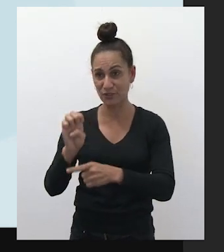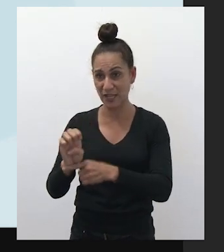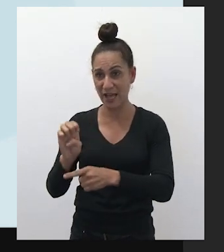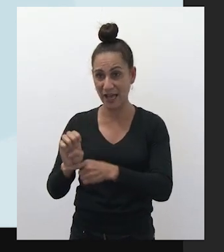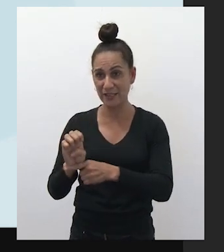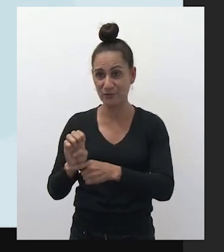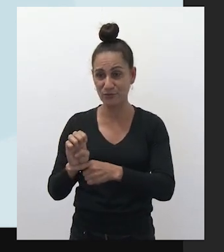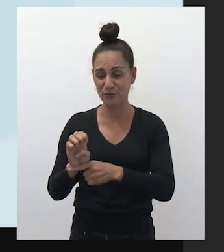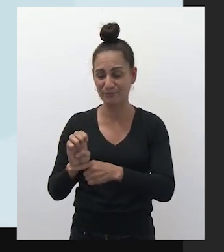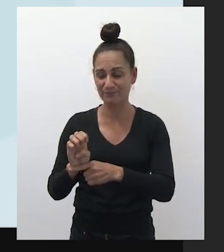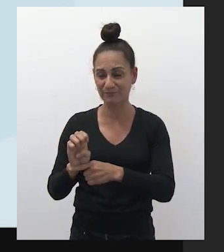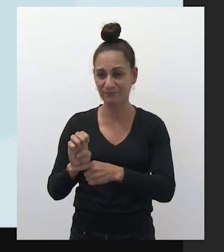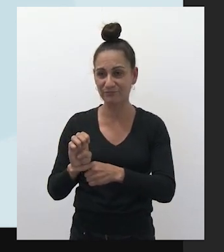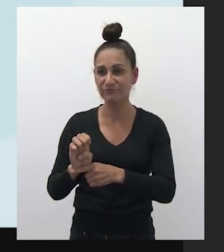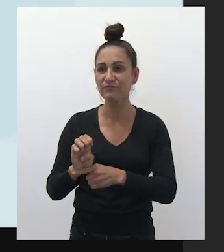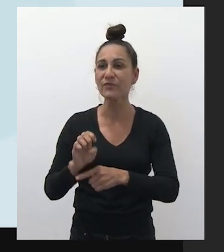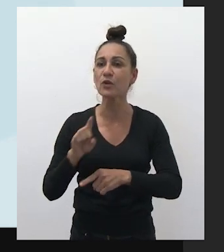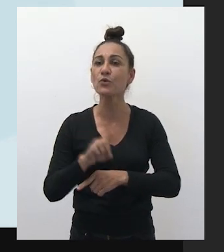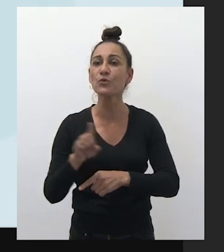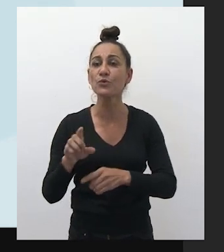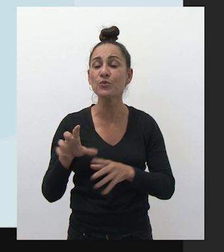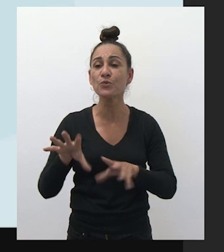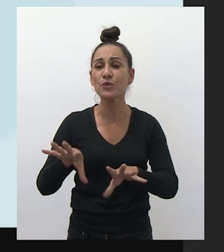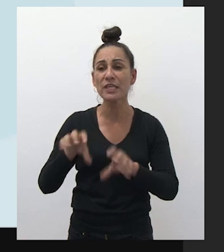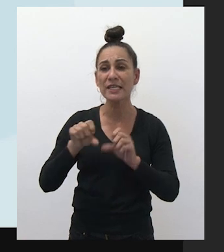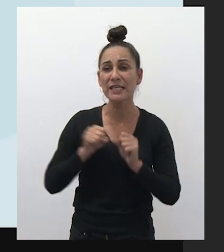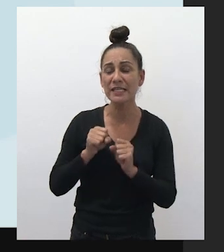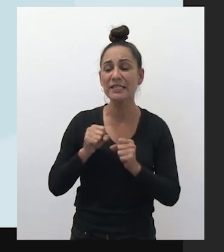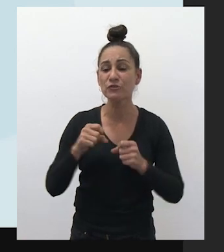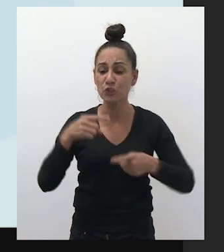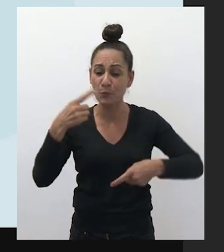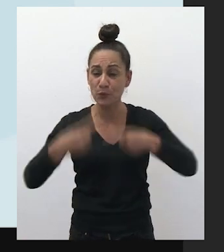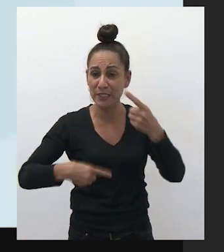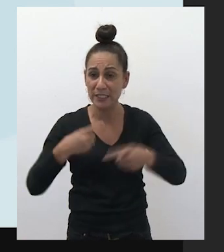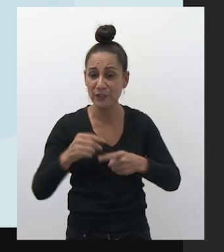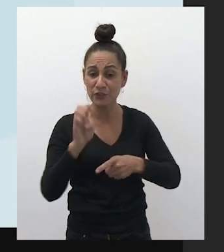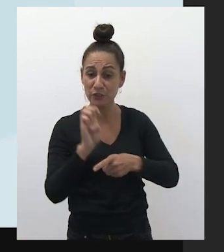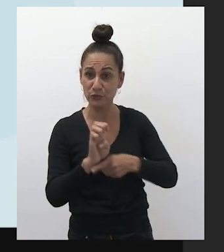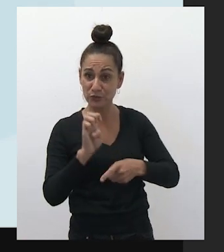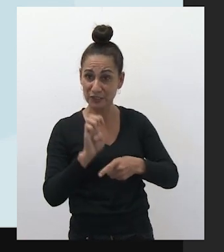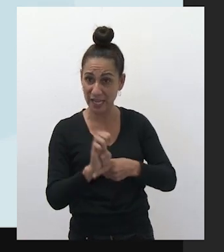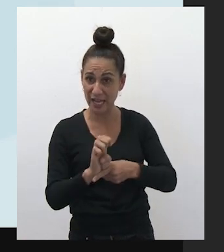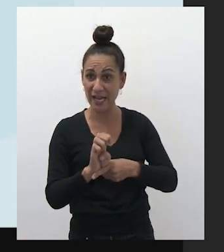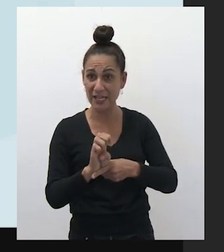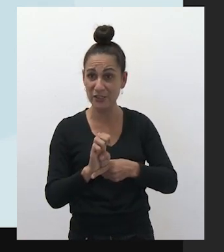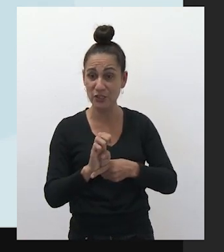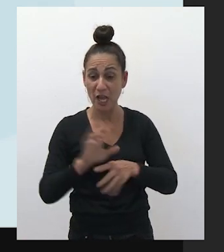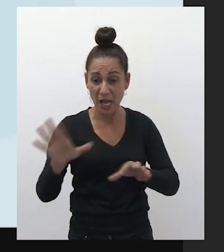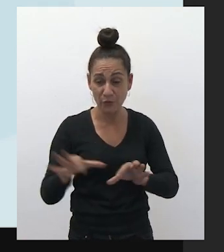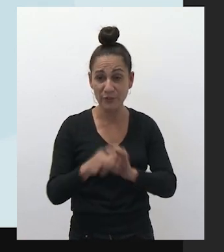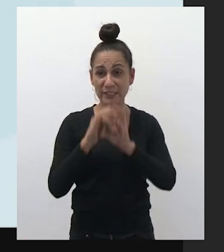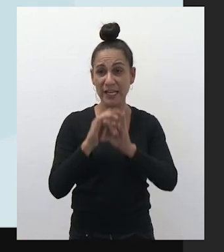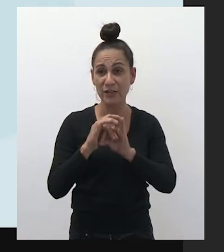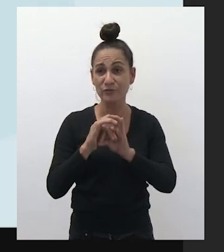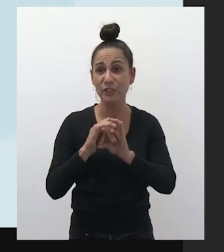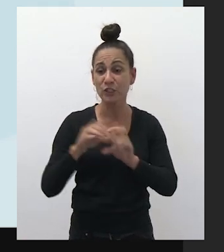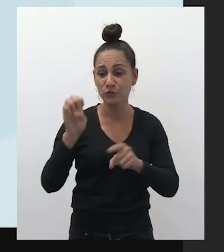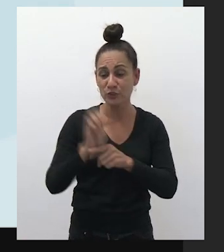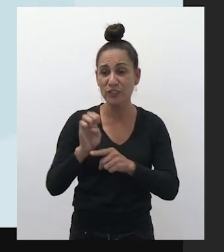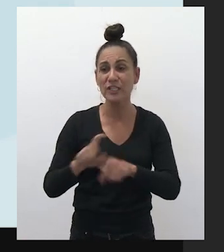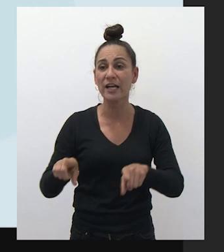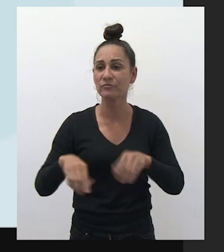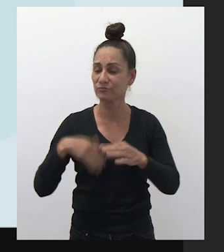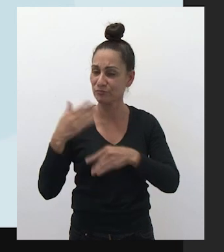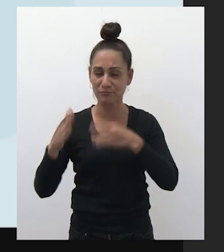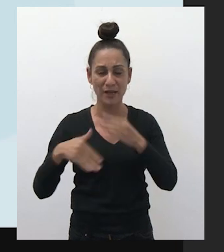aí o ganho de autonomia política dos estados, a unificação dos estados e tudo mais, a